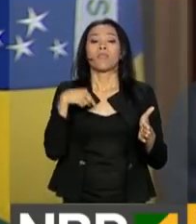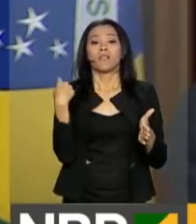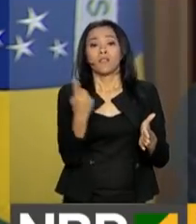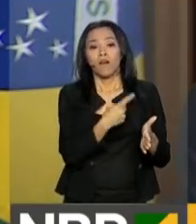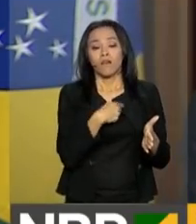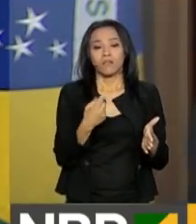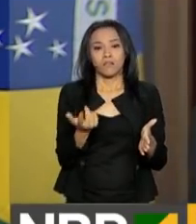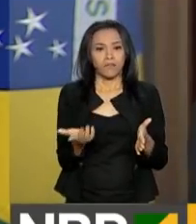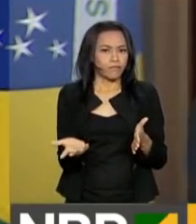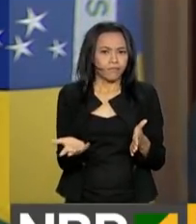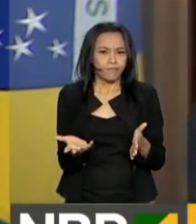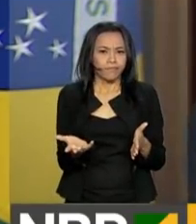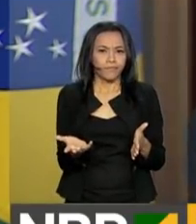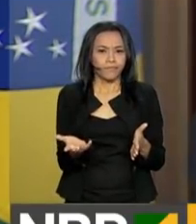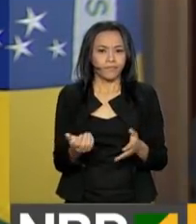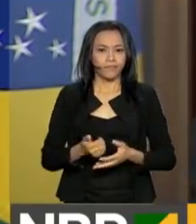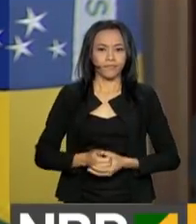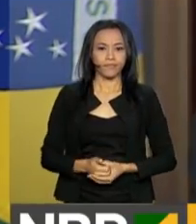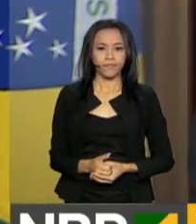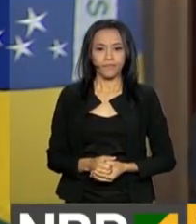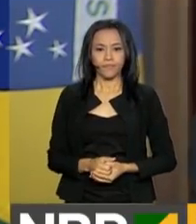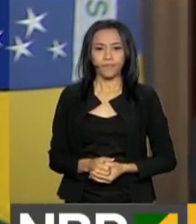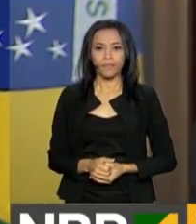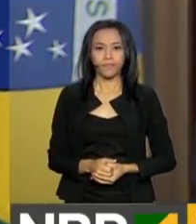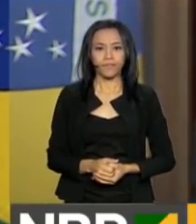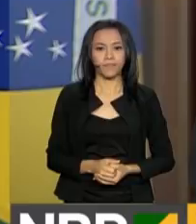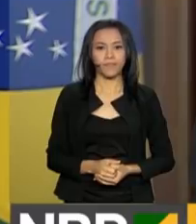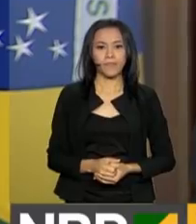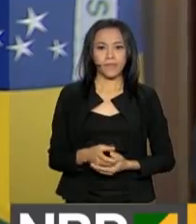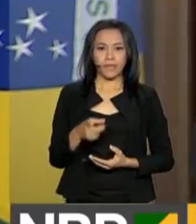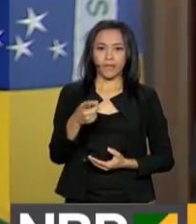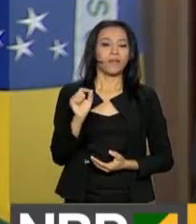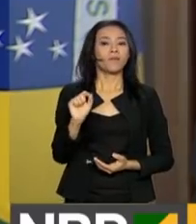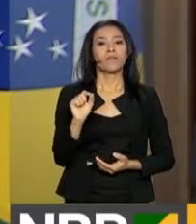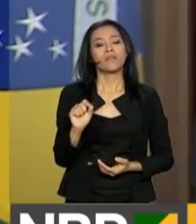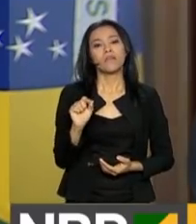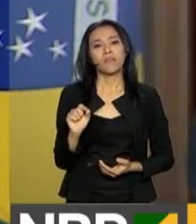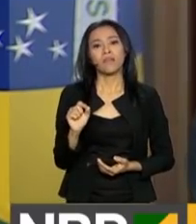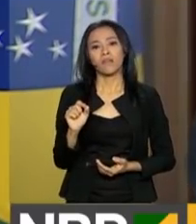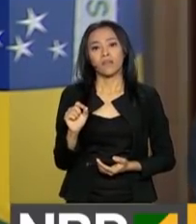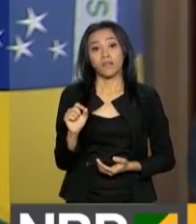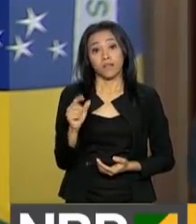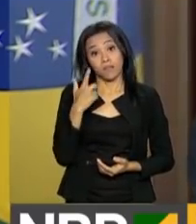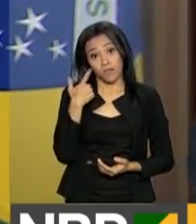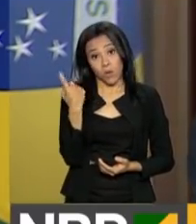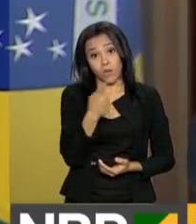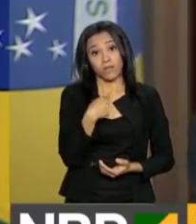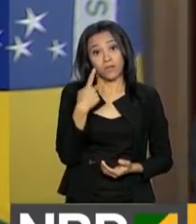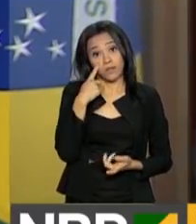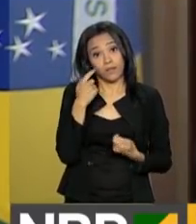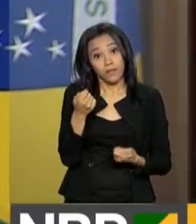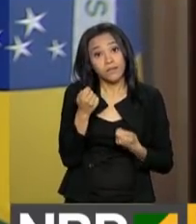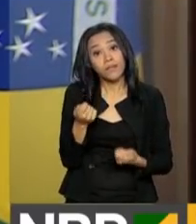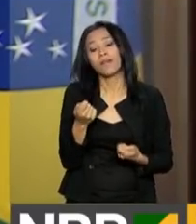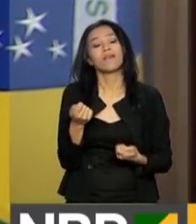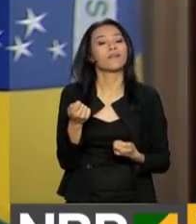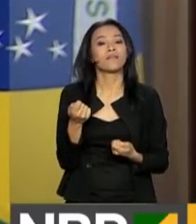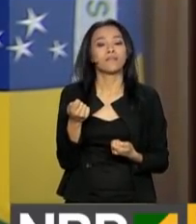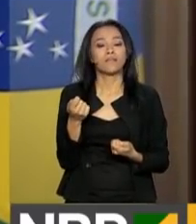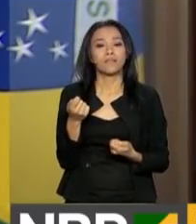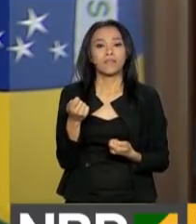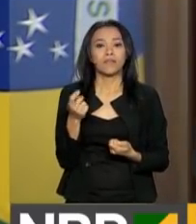voltamos a restabelecer o tentar restabelecer a higidez